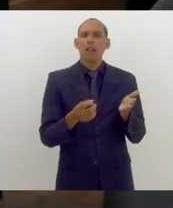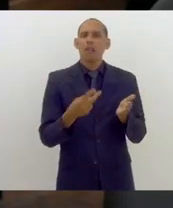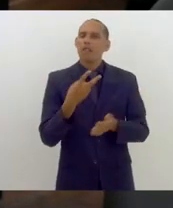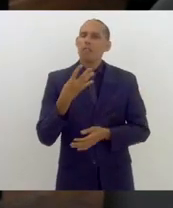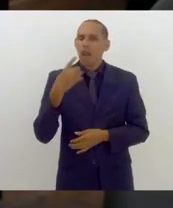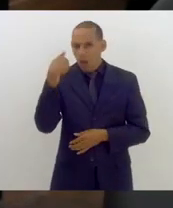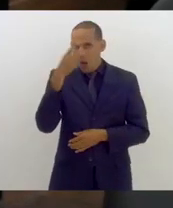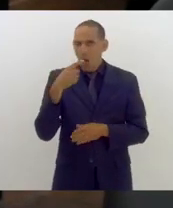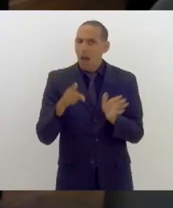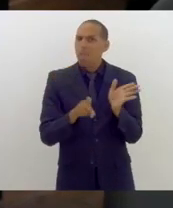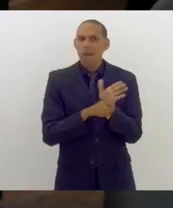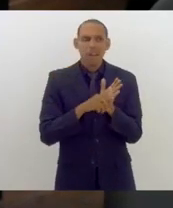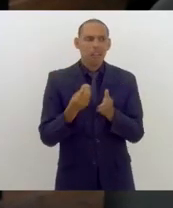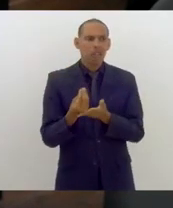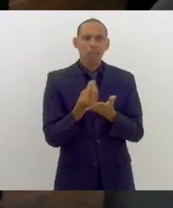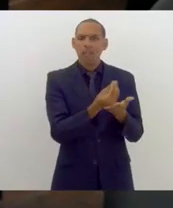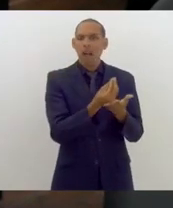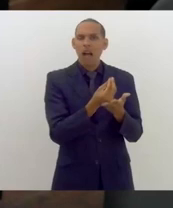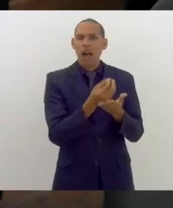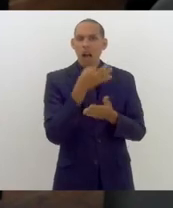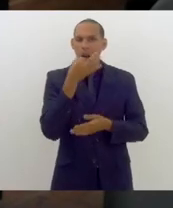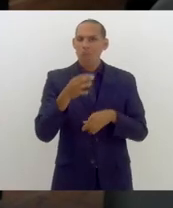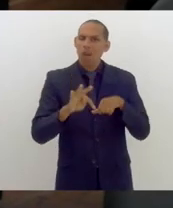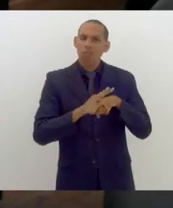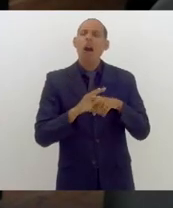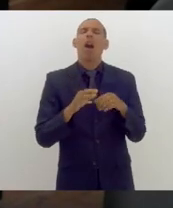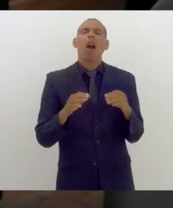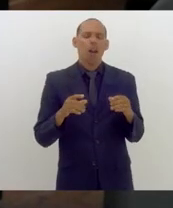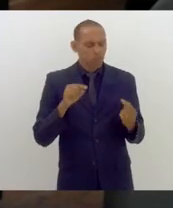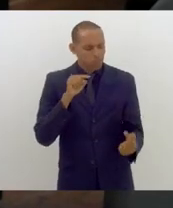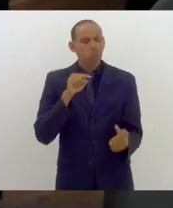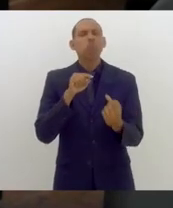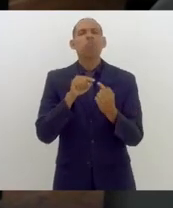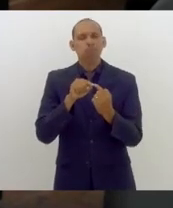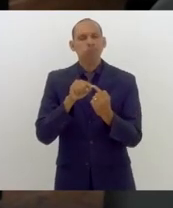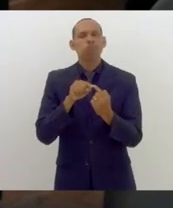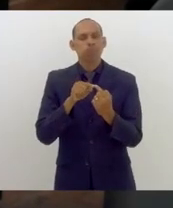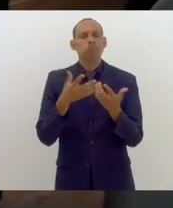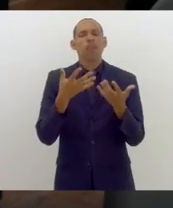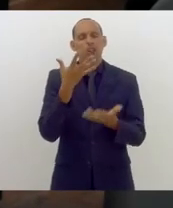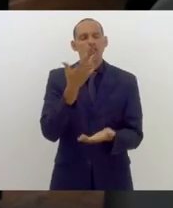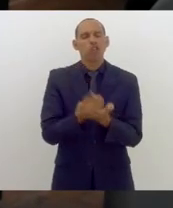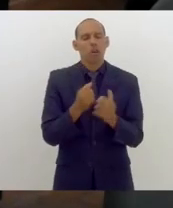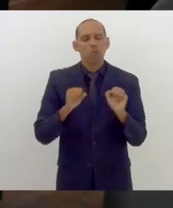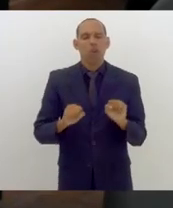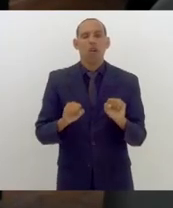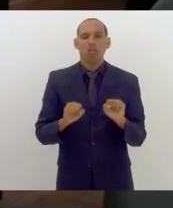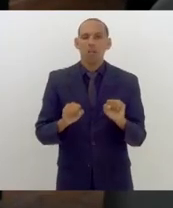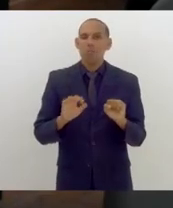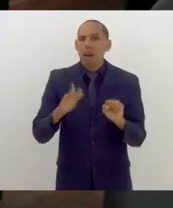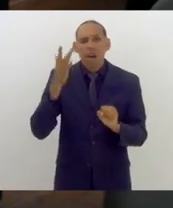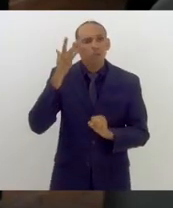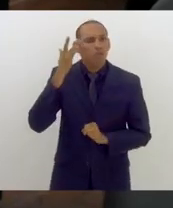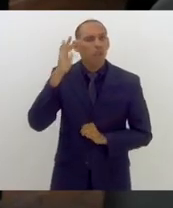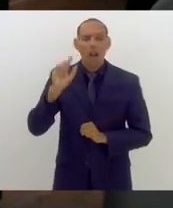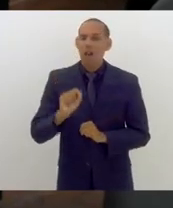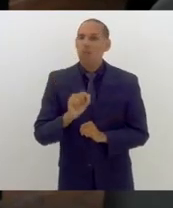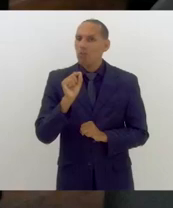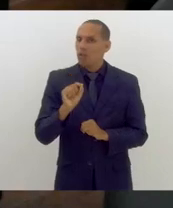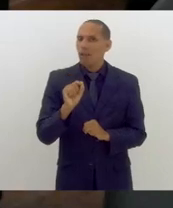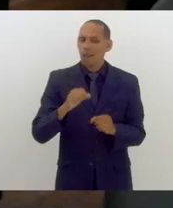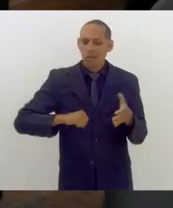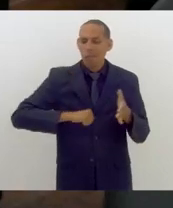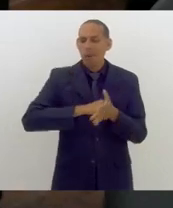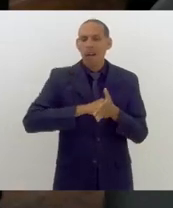Eles estavam dando um parecer técnico favorável a instalação desse Empreendimentos sem mesmo saber qual